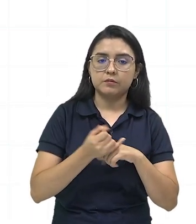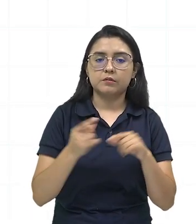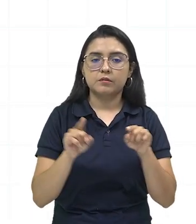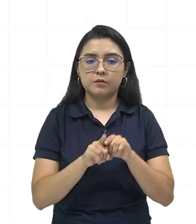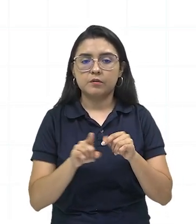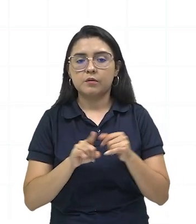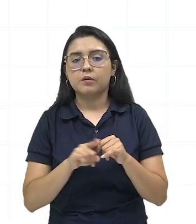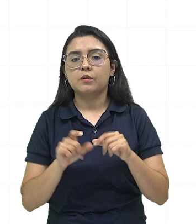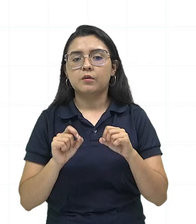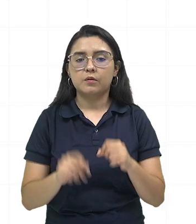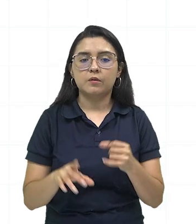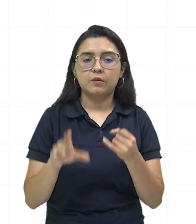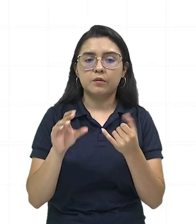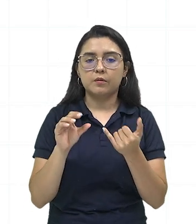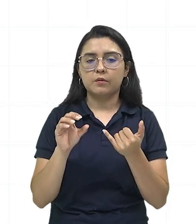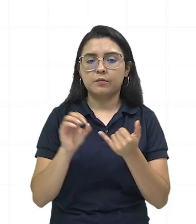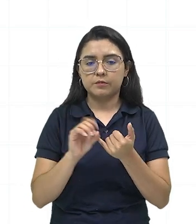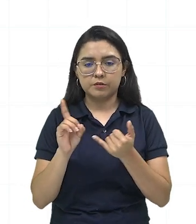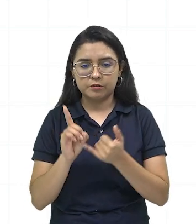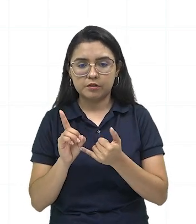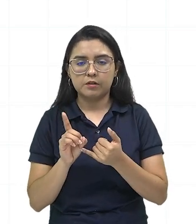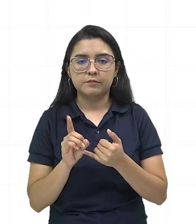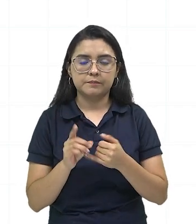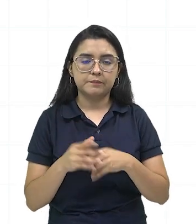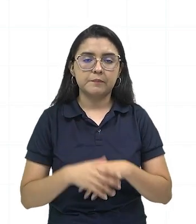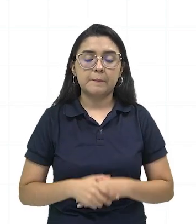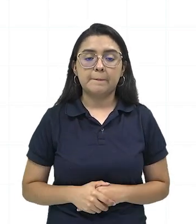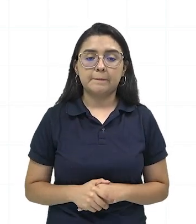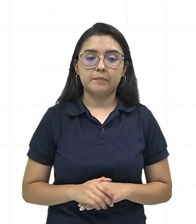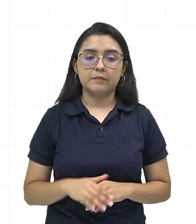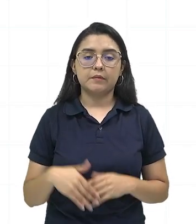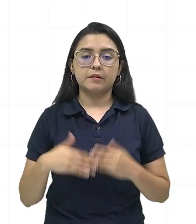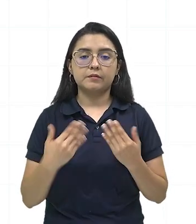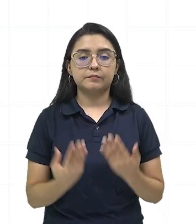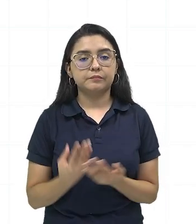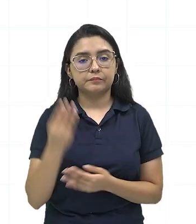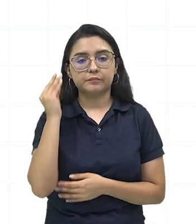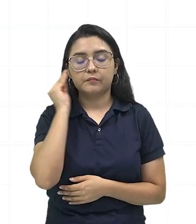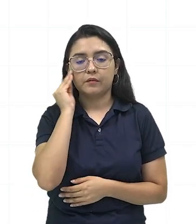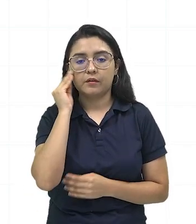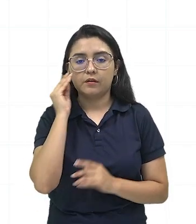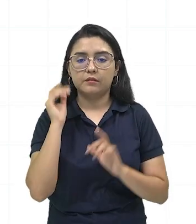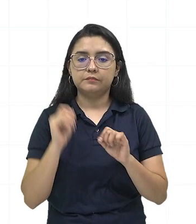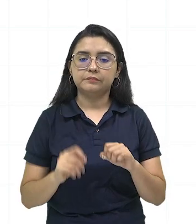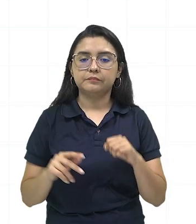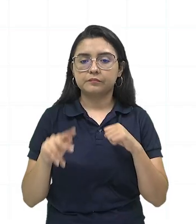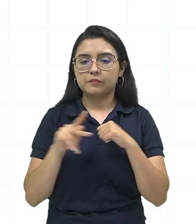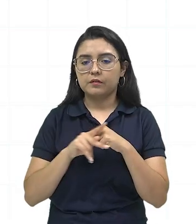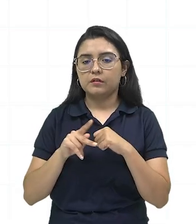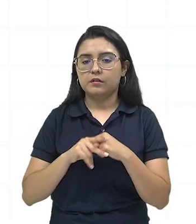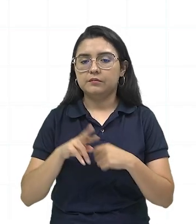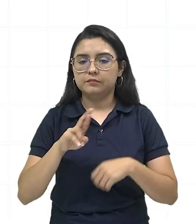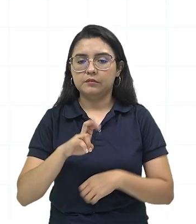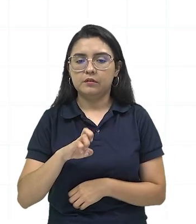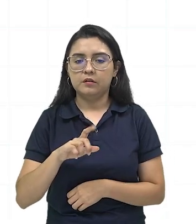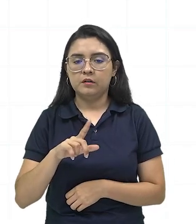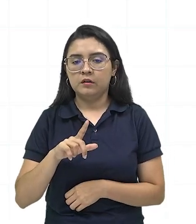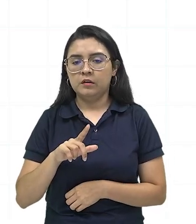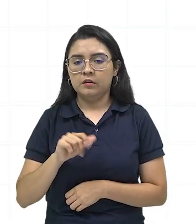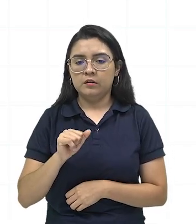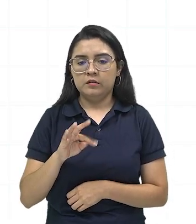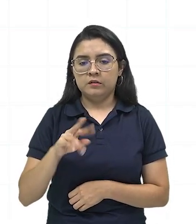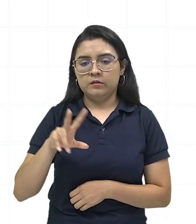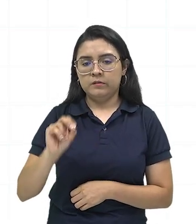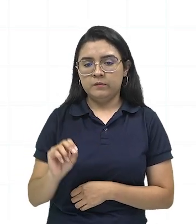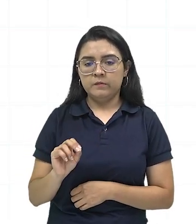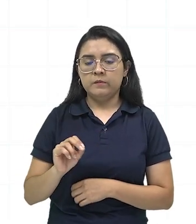direto, então agora ele é um objeto direto, tá bom? Então, a gente viu que o pronome relativo, ele faz parte dos nossos pronomes, então ele vai